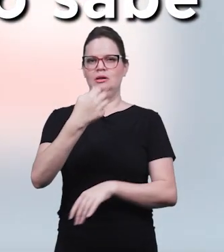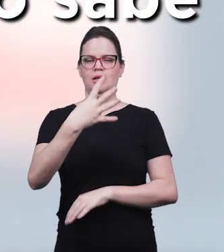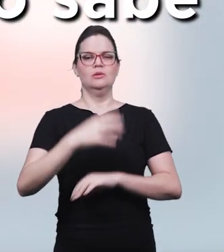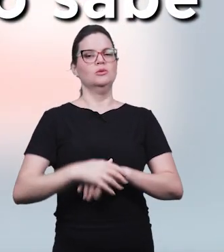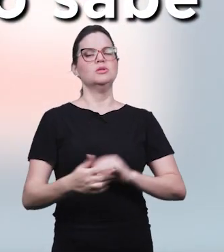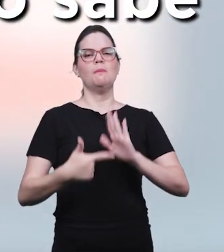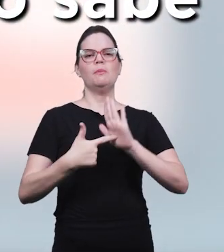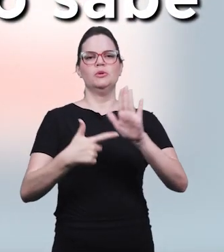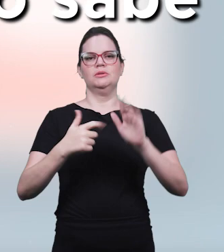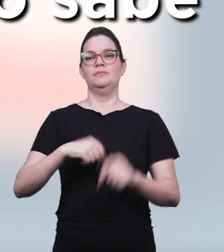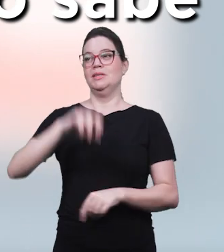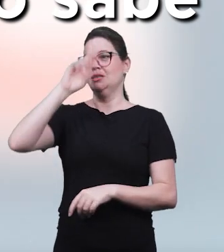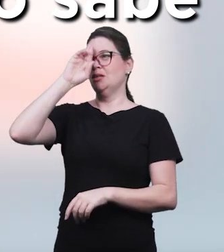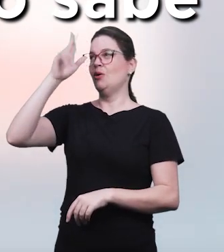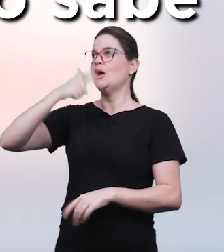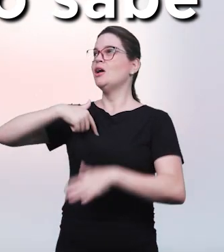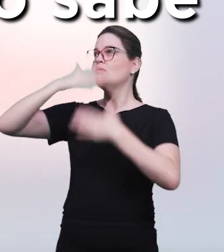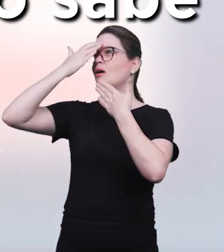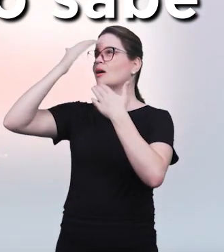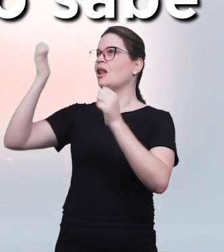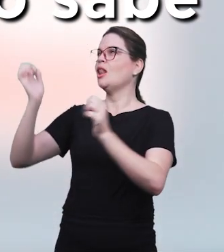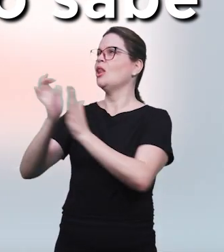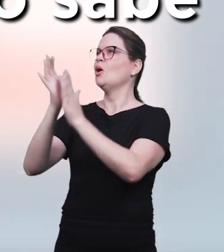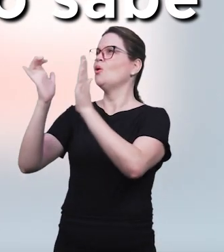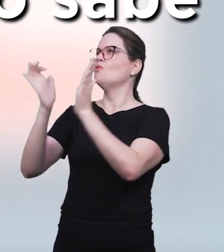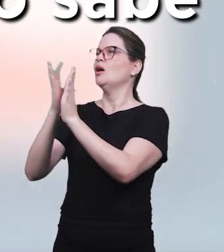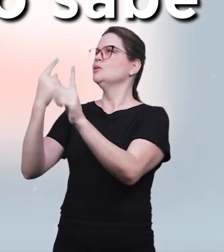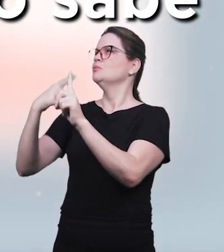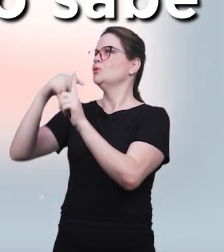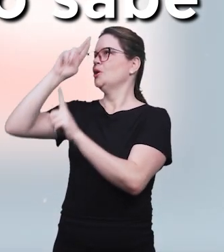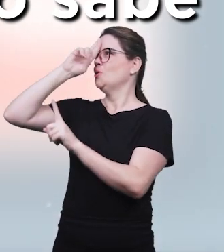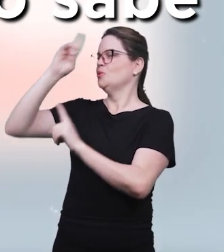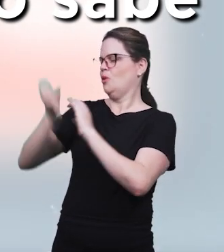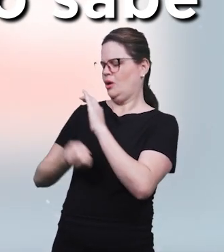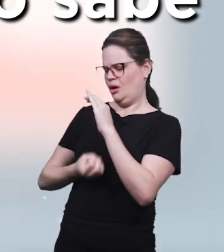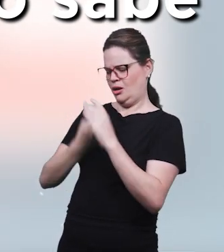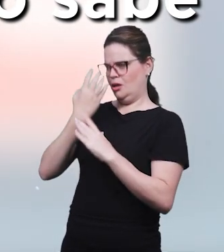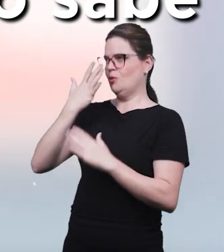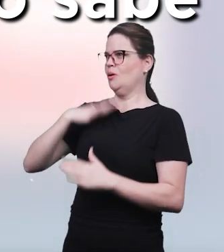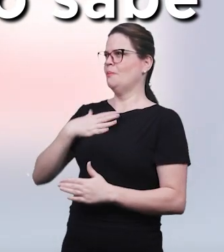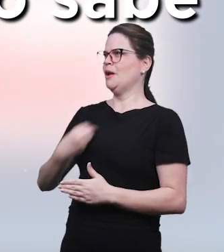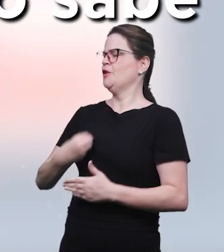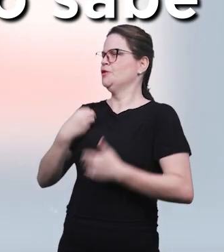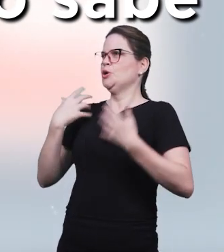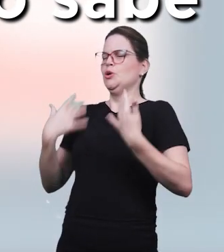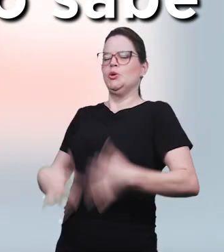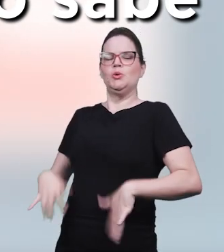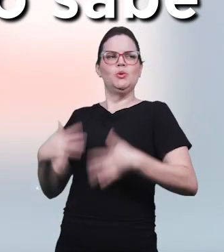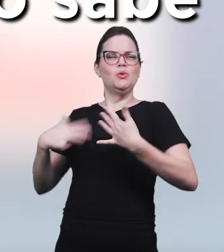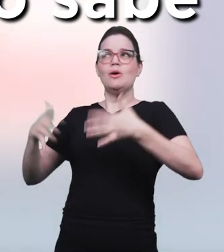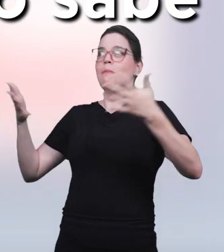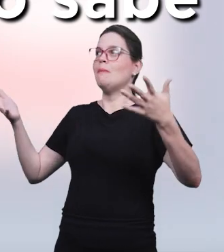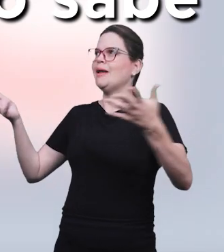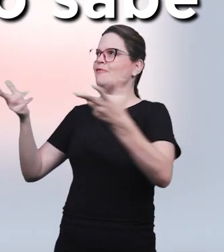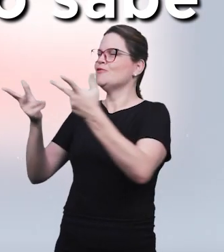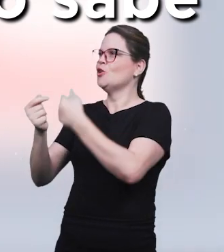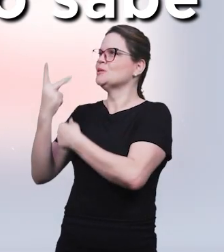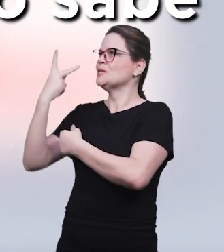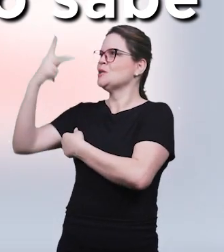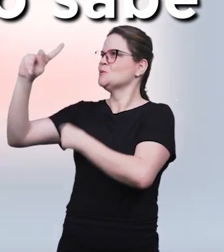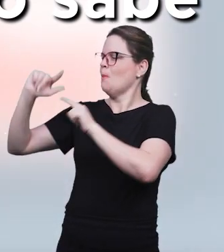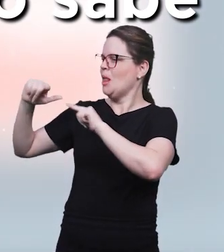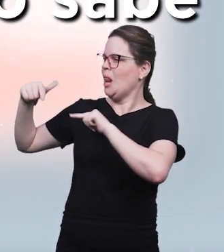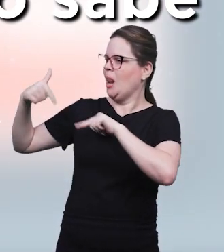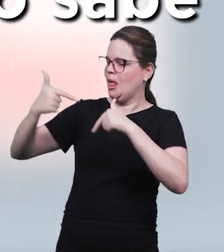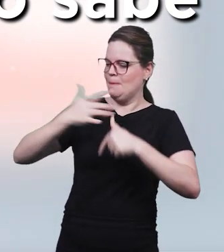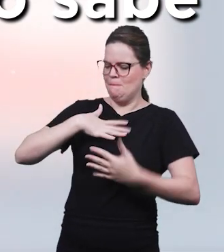te louvarei, porque de um modo terrível e tão maravilhoso fui formado. Maravilhosas são as tuas obras, e